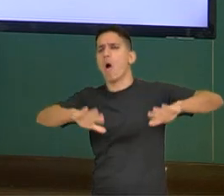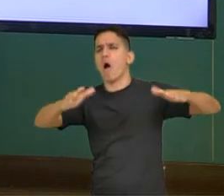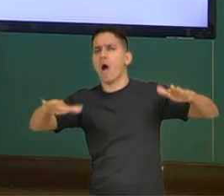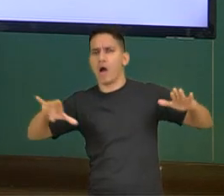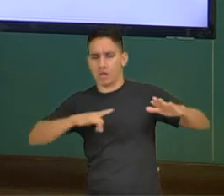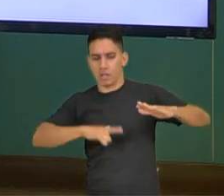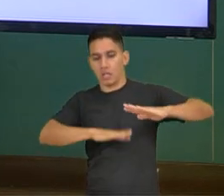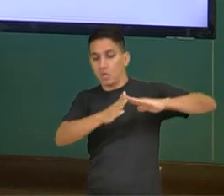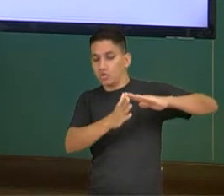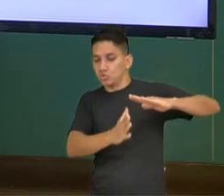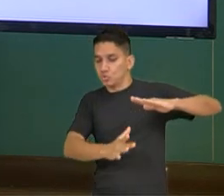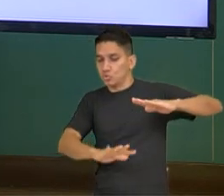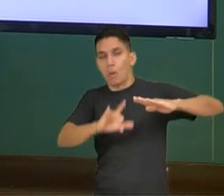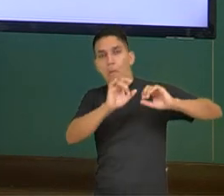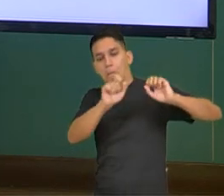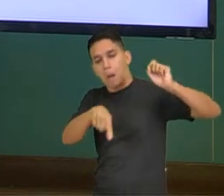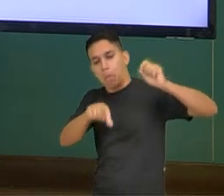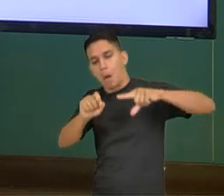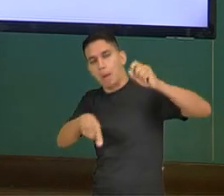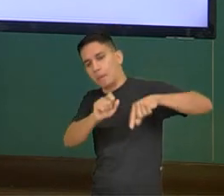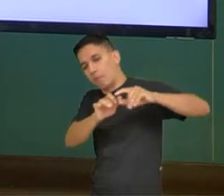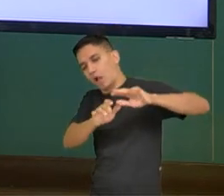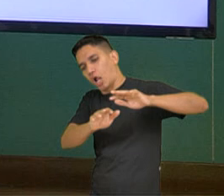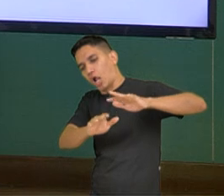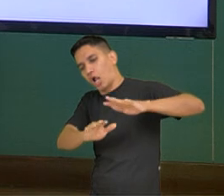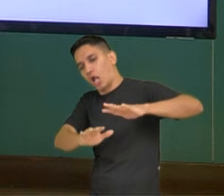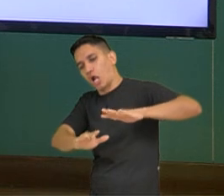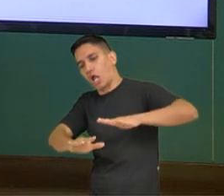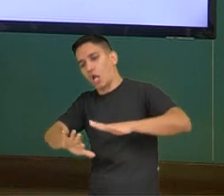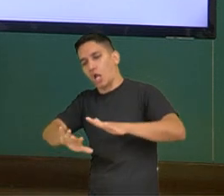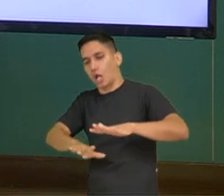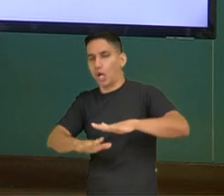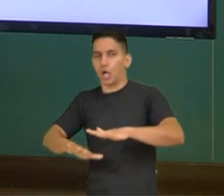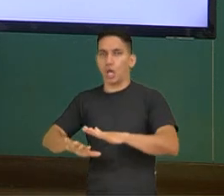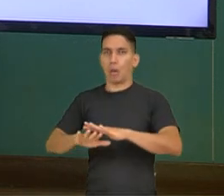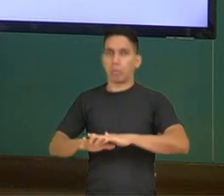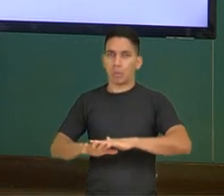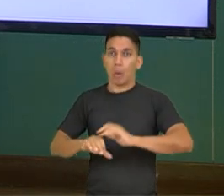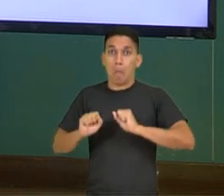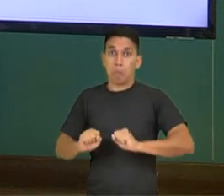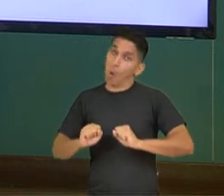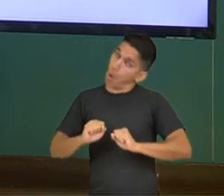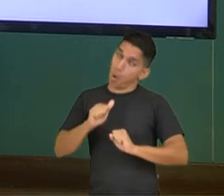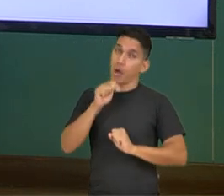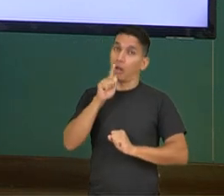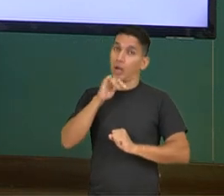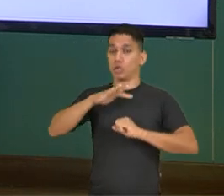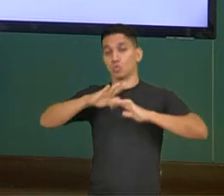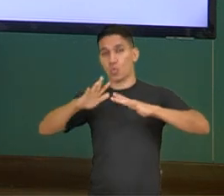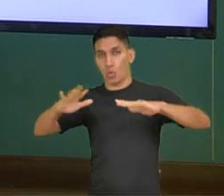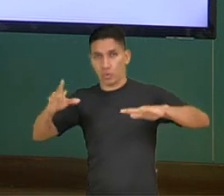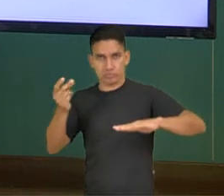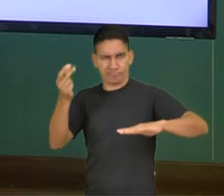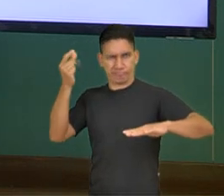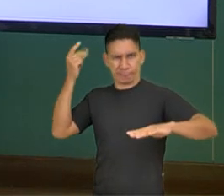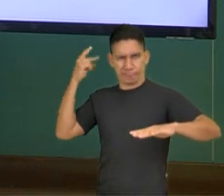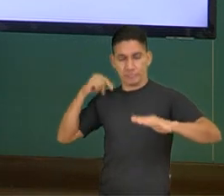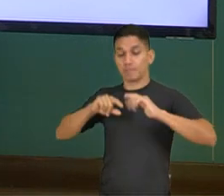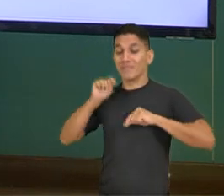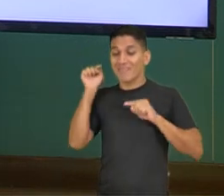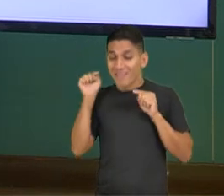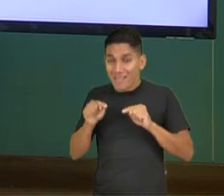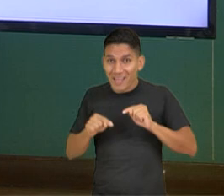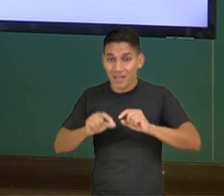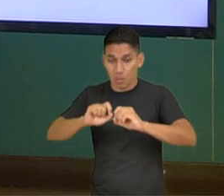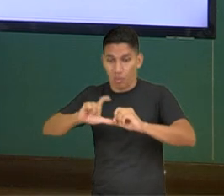ou aonde possivelmente possa ter sido fundo de oceano em algum momento, e esse material